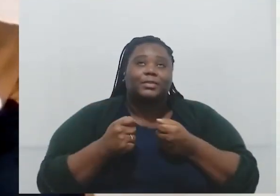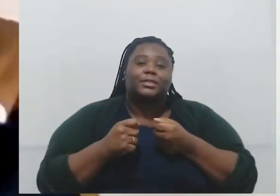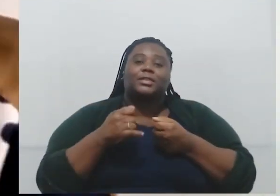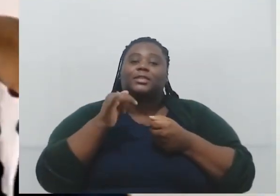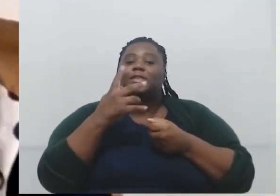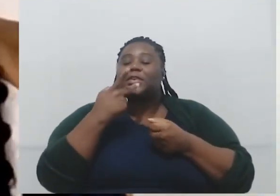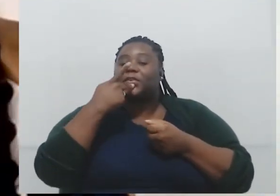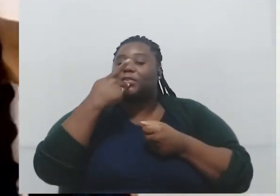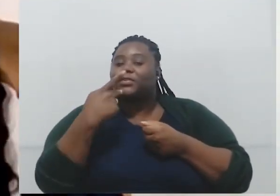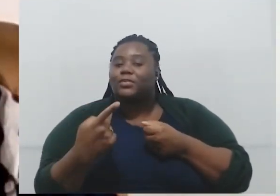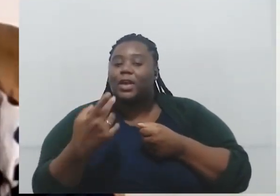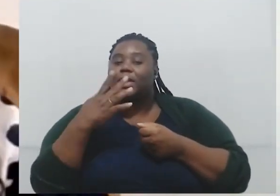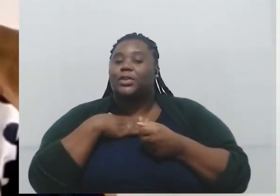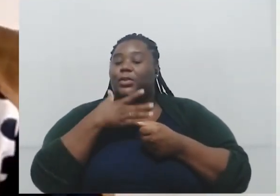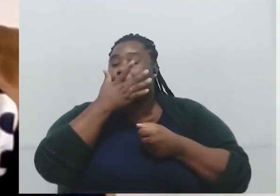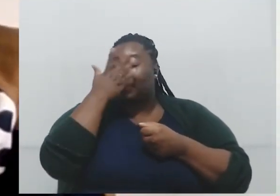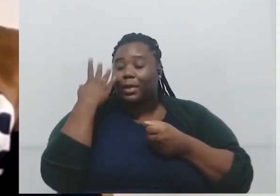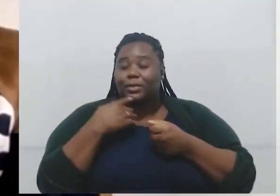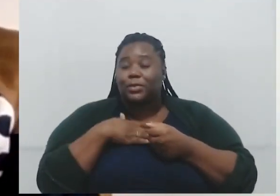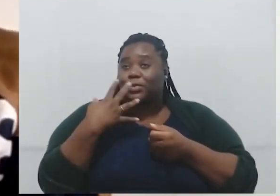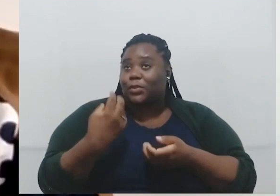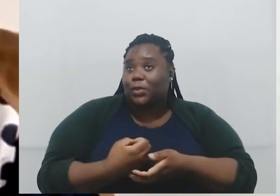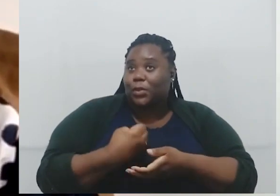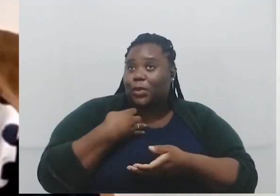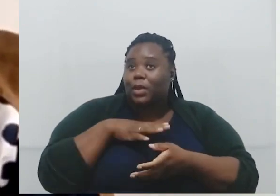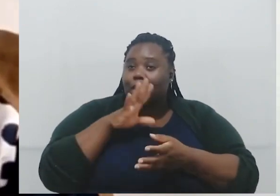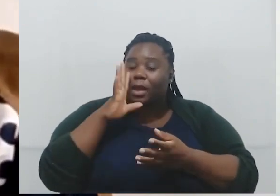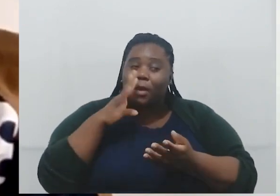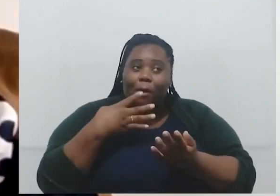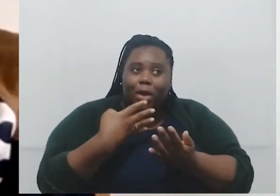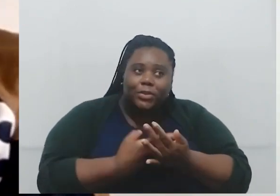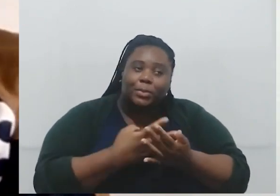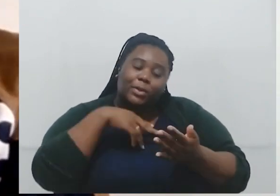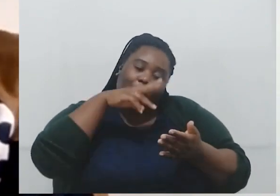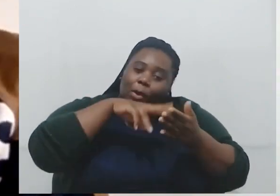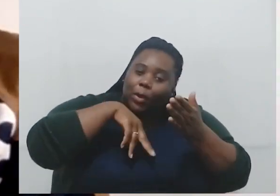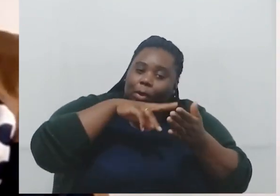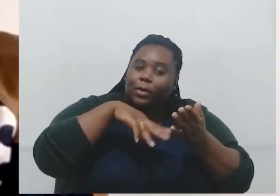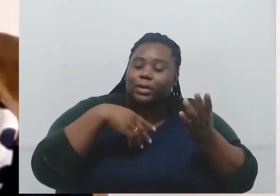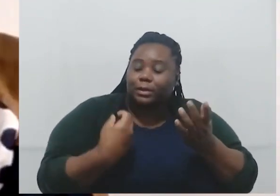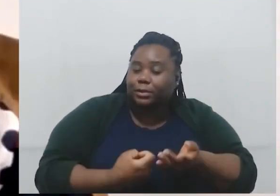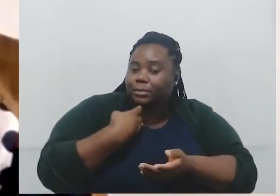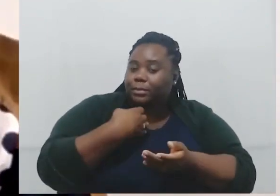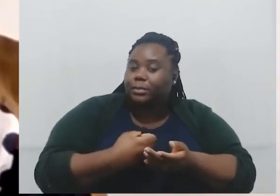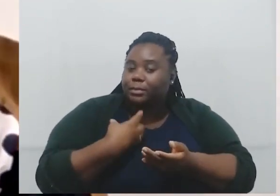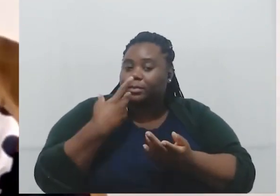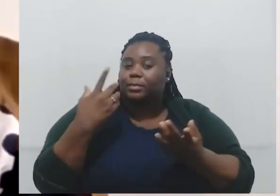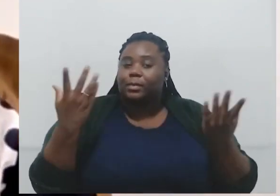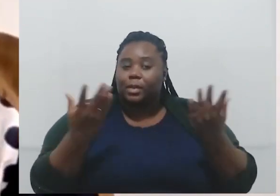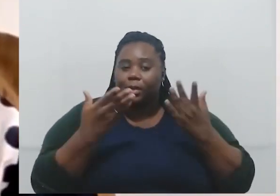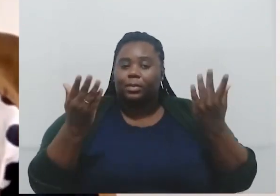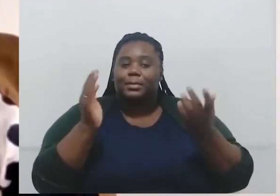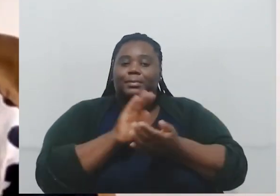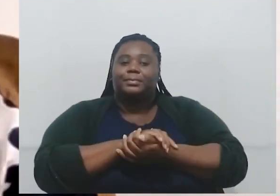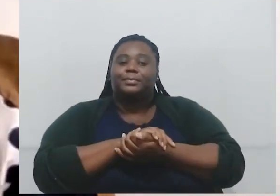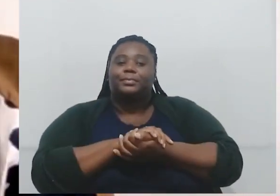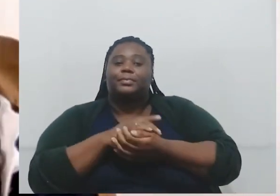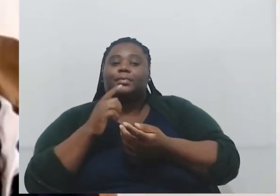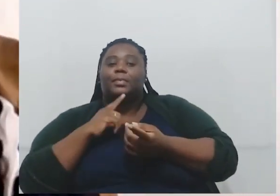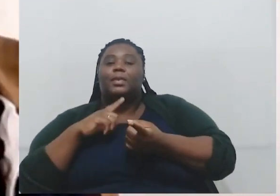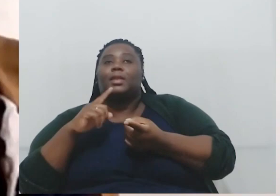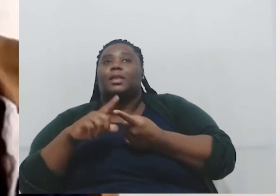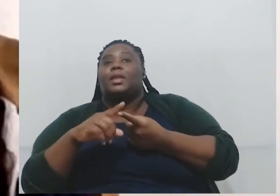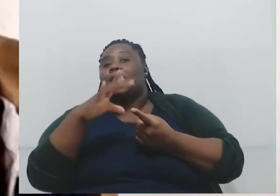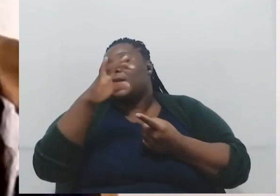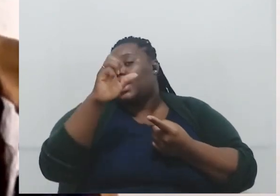for falar de pessoas que eu admiro, que eu leio e que tem me inspirado muito nos últimos tempos, tem Cacau